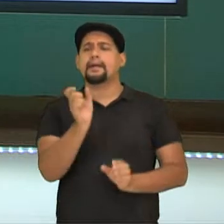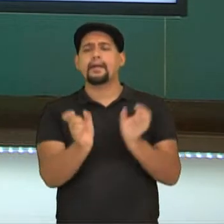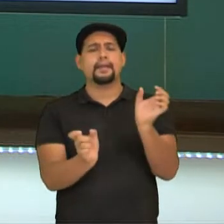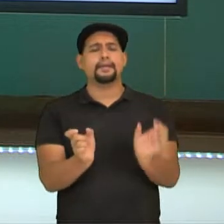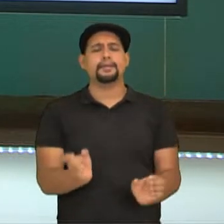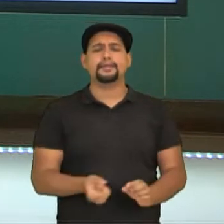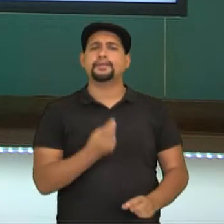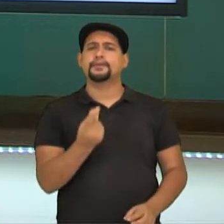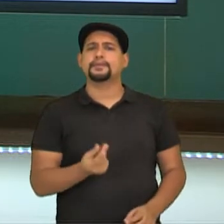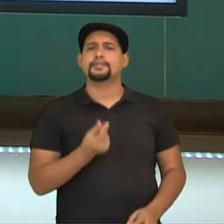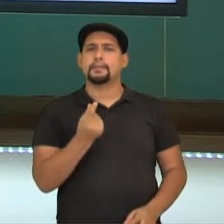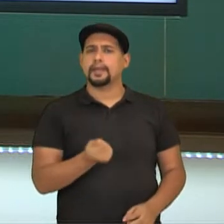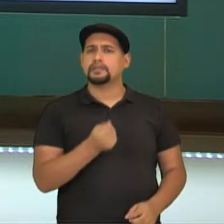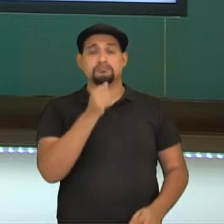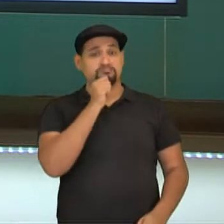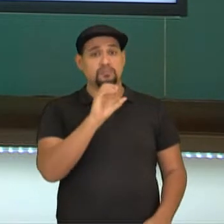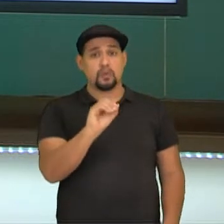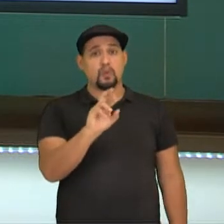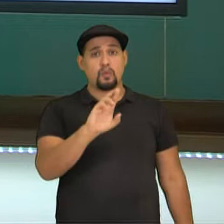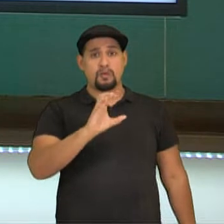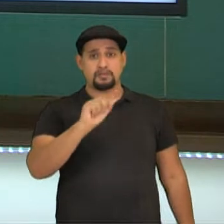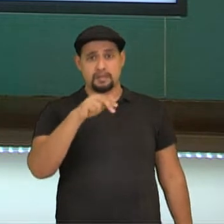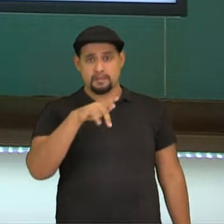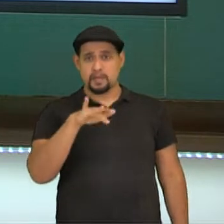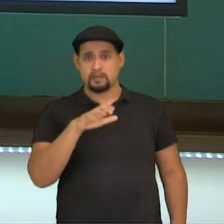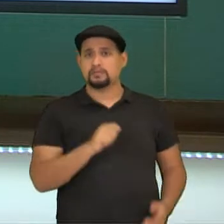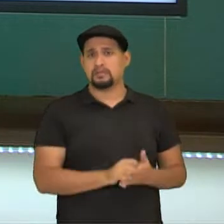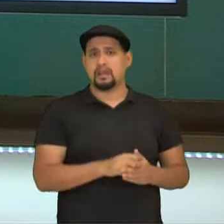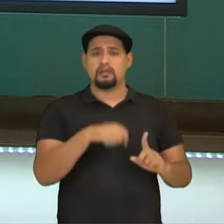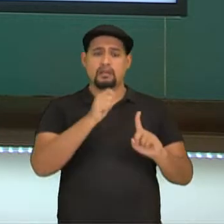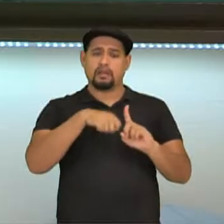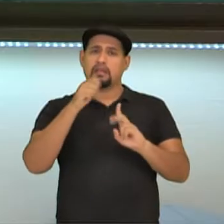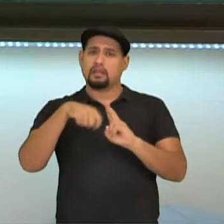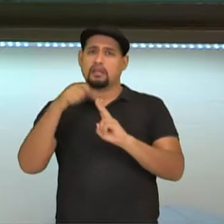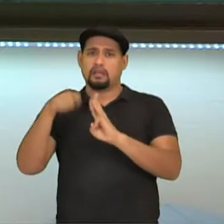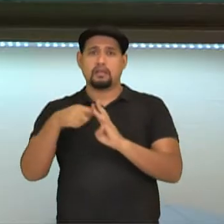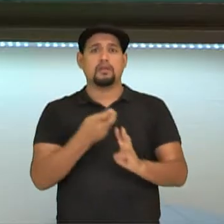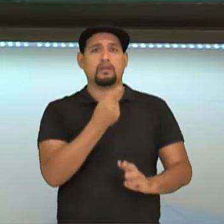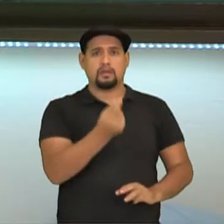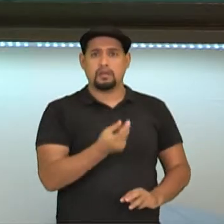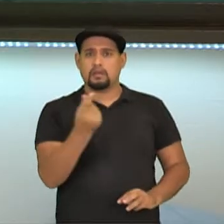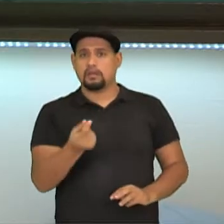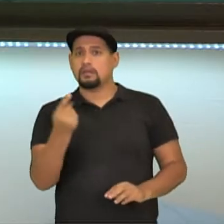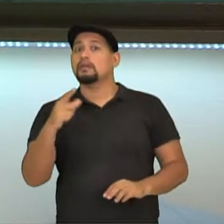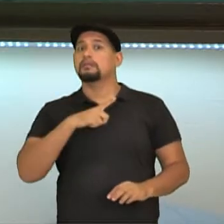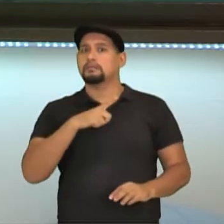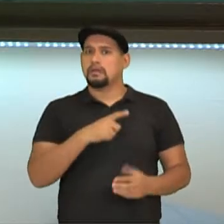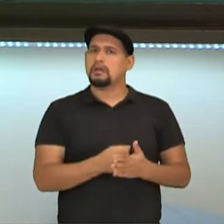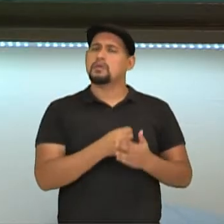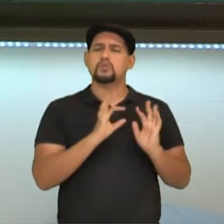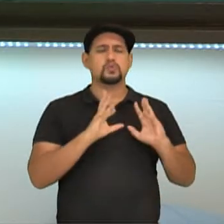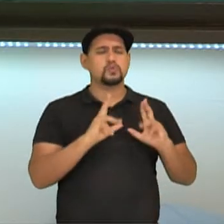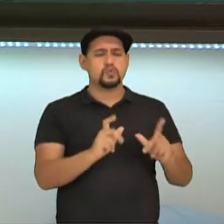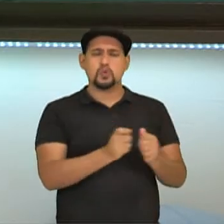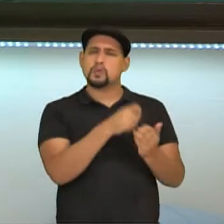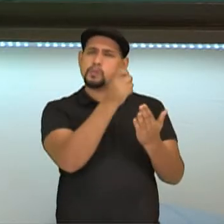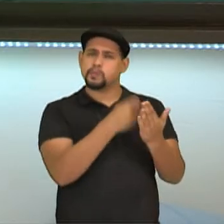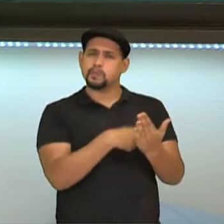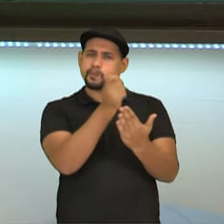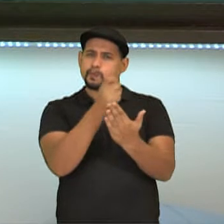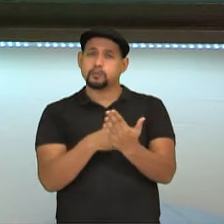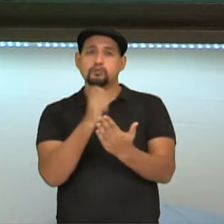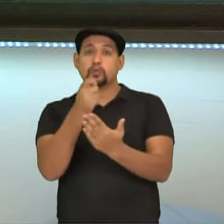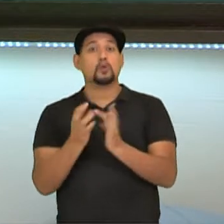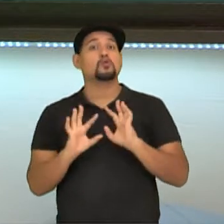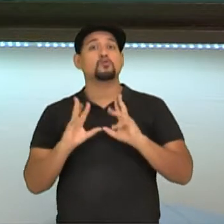um orçamento? Quando a gente fala de um orçamento, nós temos que lembrar que um orçamento tem as receitas, que é tudo aquilo que vai entrar